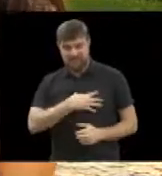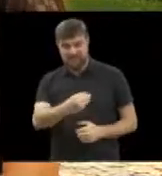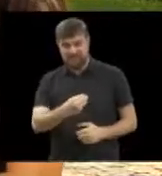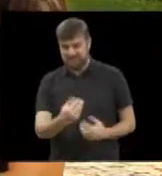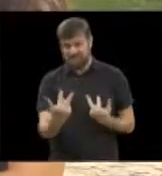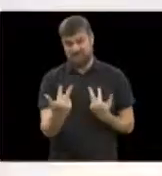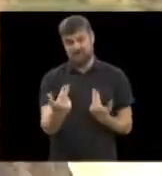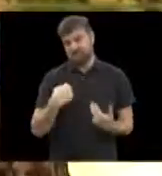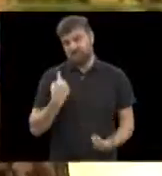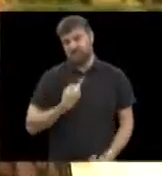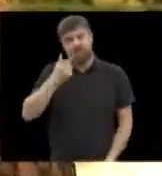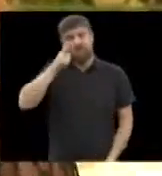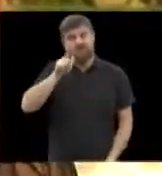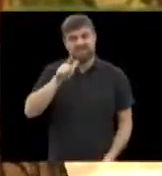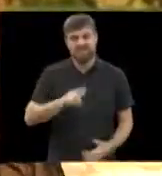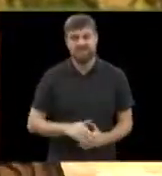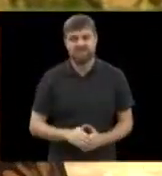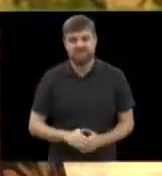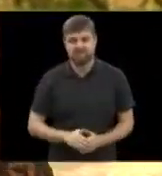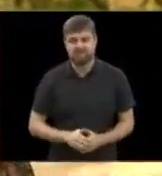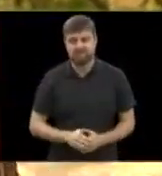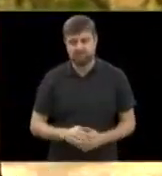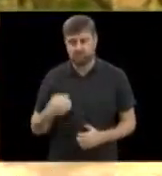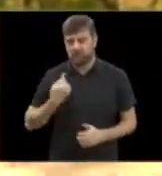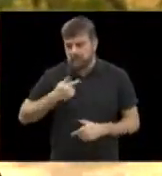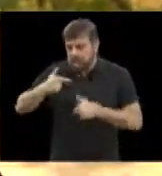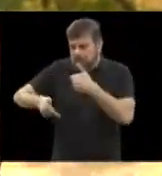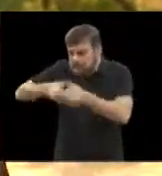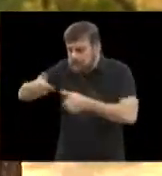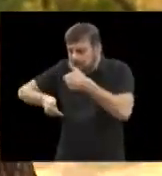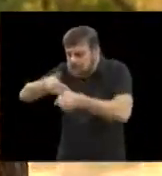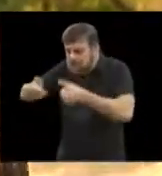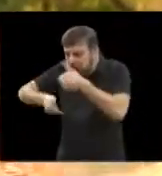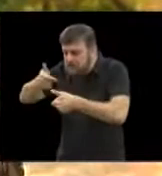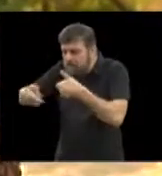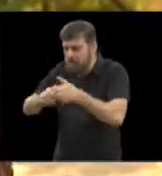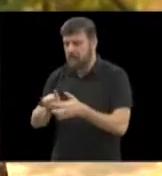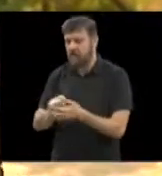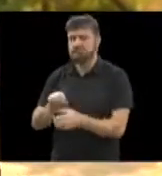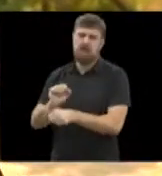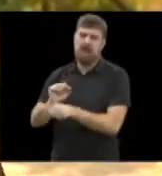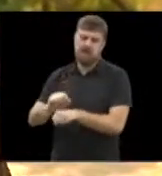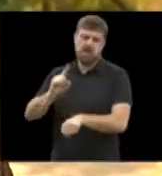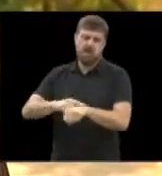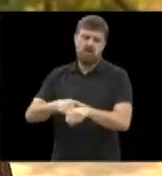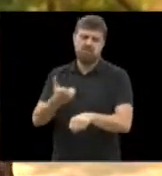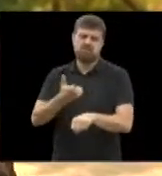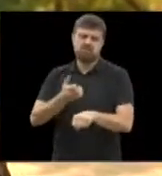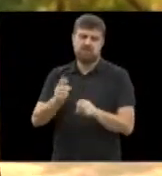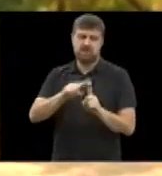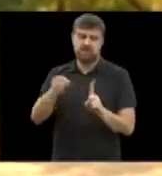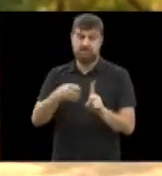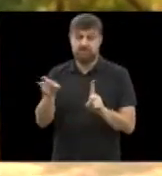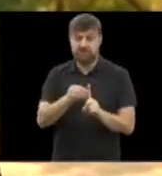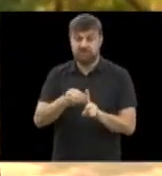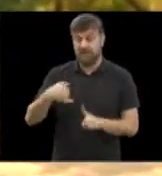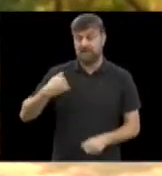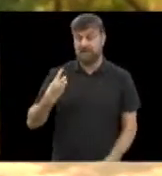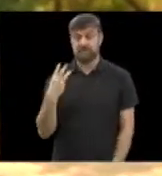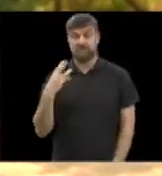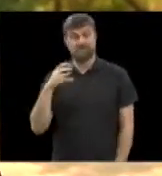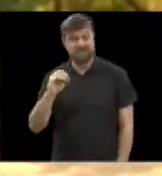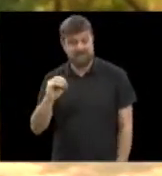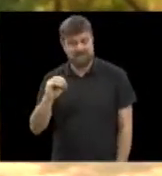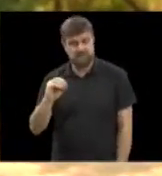que nem a gente teve. A gente se doa muito ao trabalho, né, e acha que quando quiser vai ter filho, né, e depois dos 30